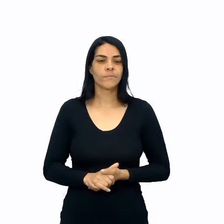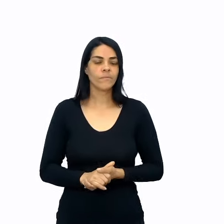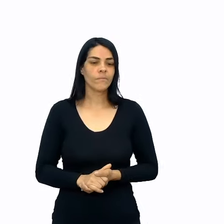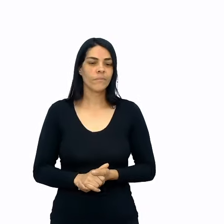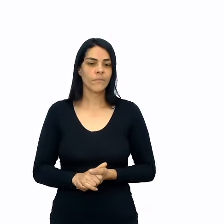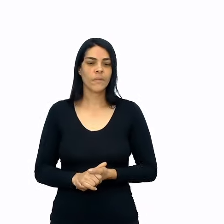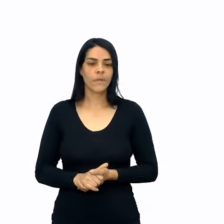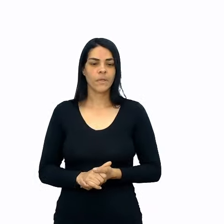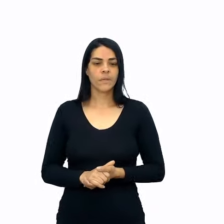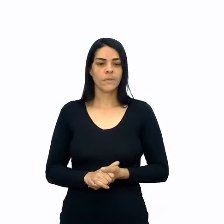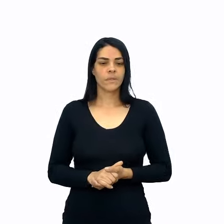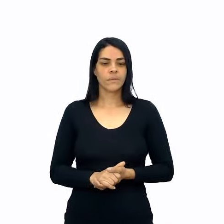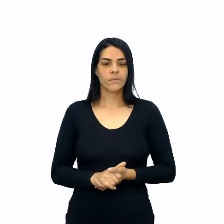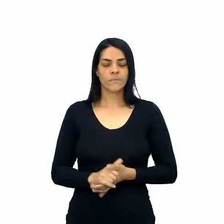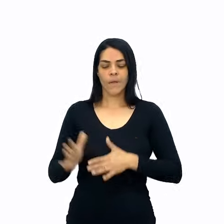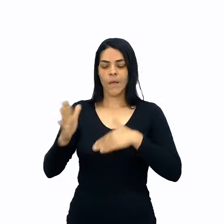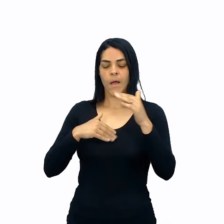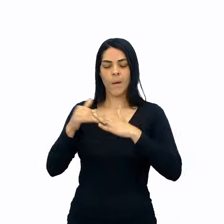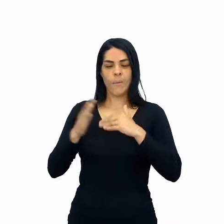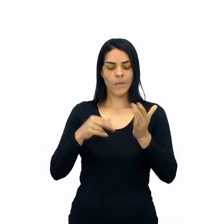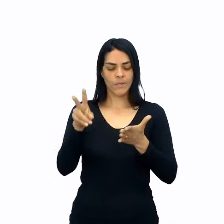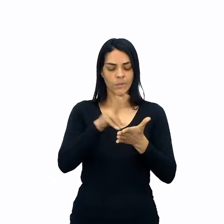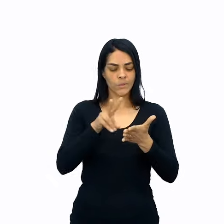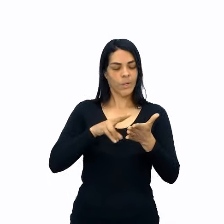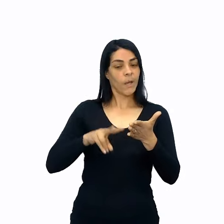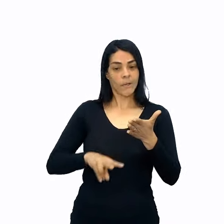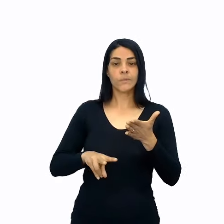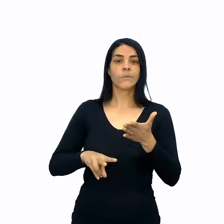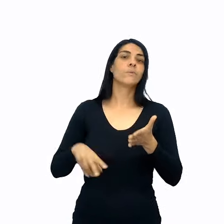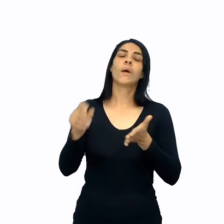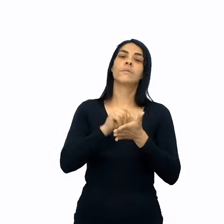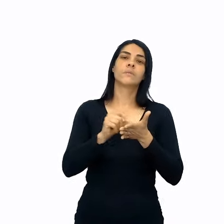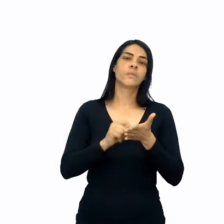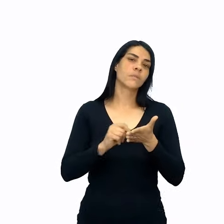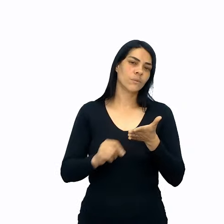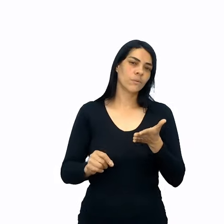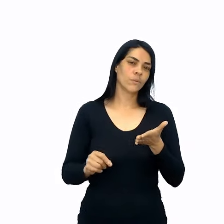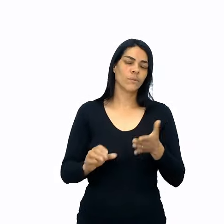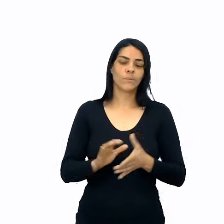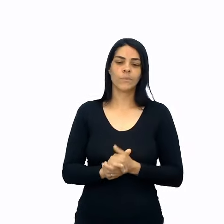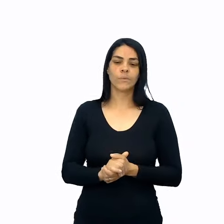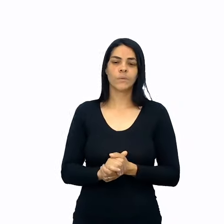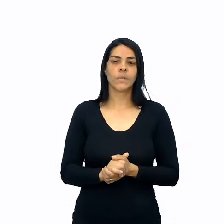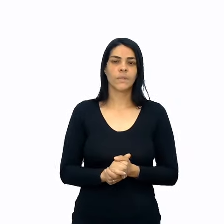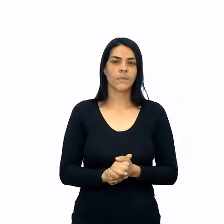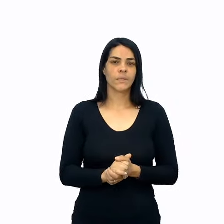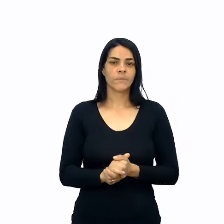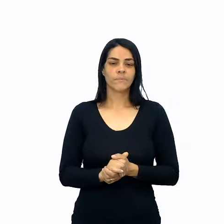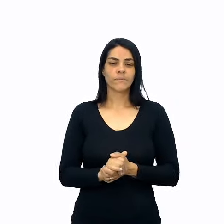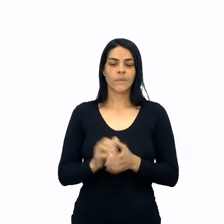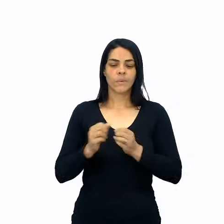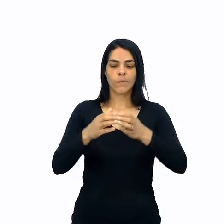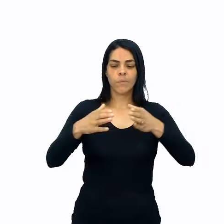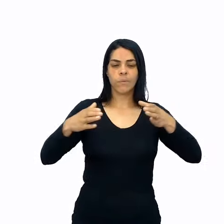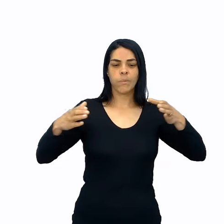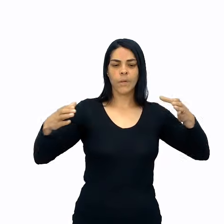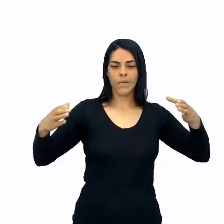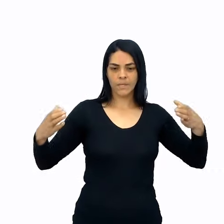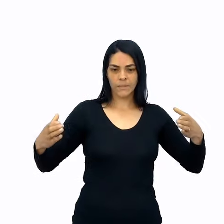mas em relação a essas práticas de leitura e de escrita que promovam a ampliação e a sensibilização